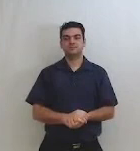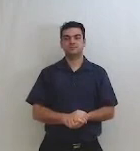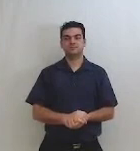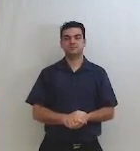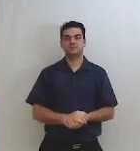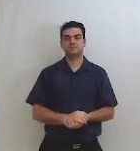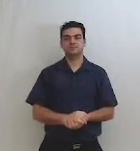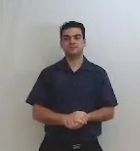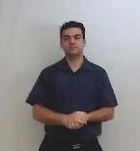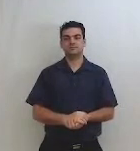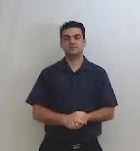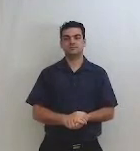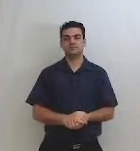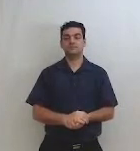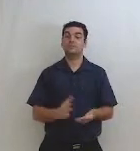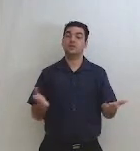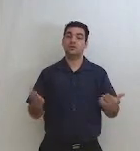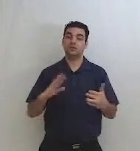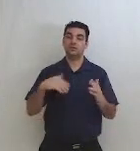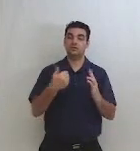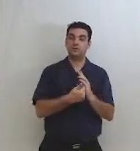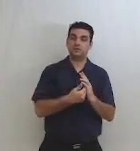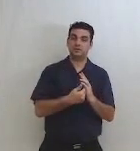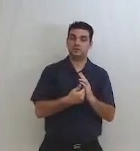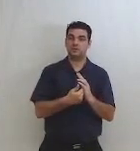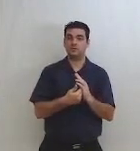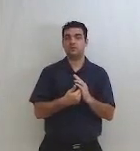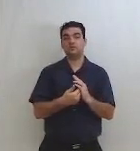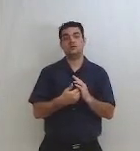Embargo de declaração no habeas corpus